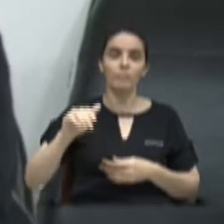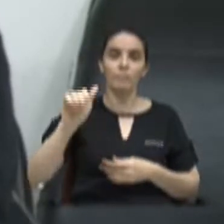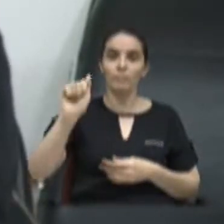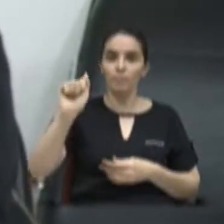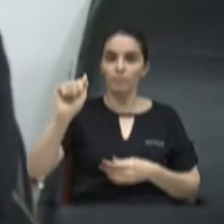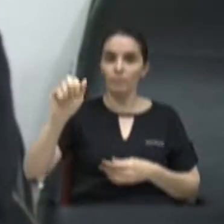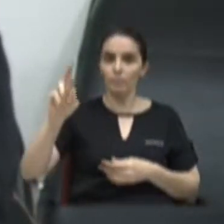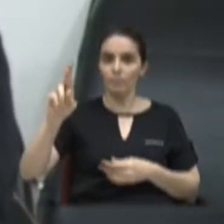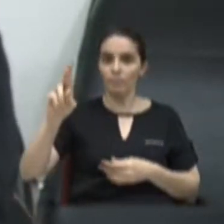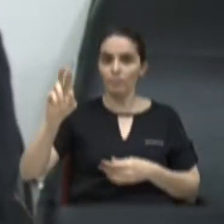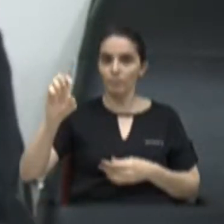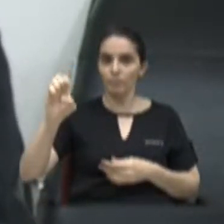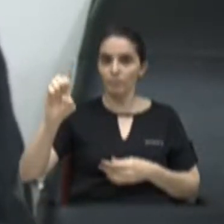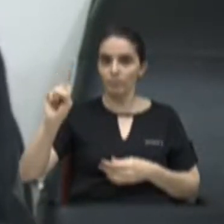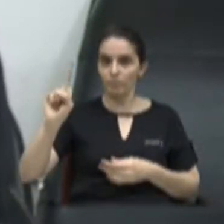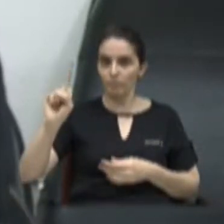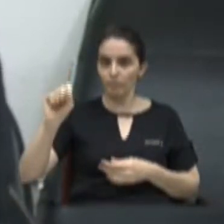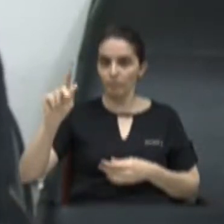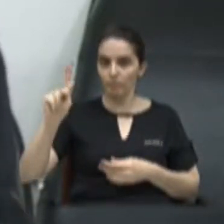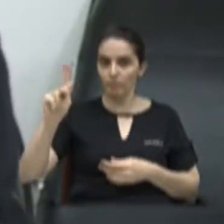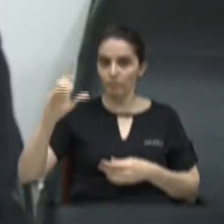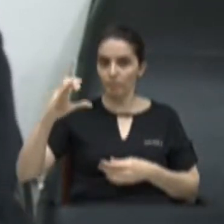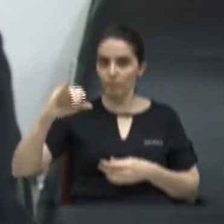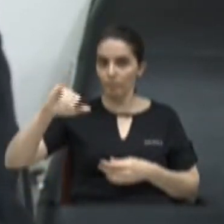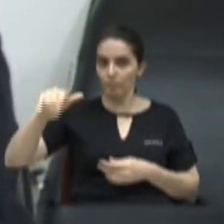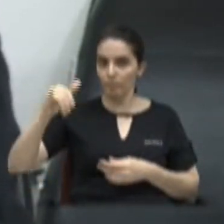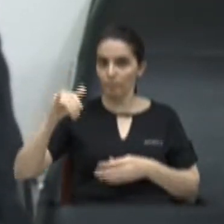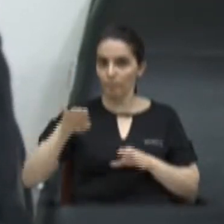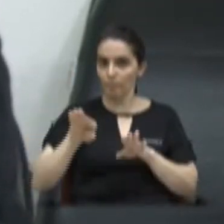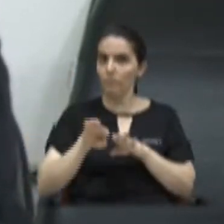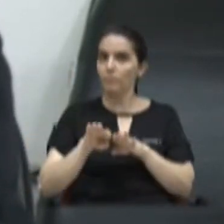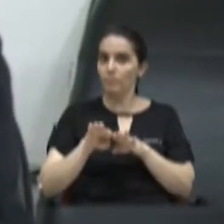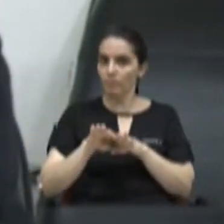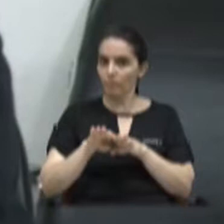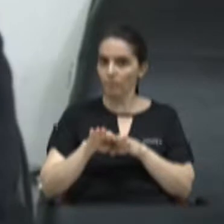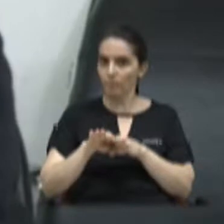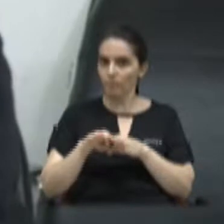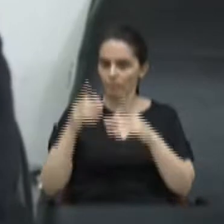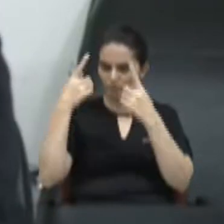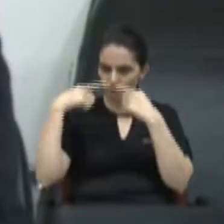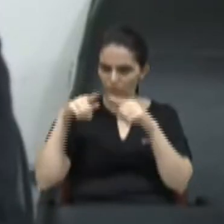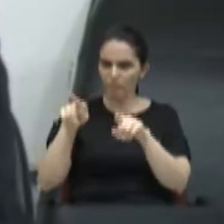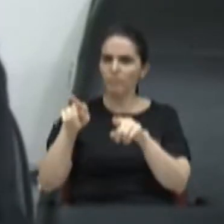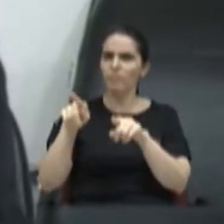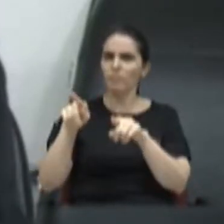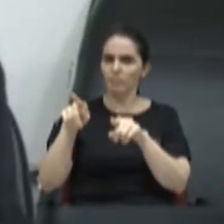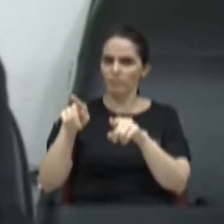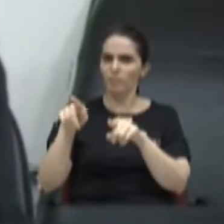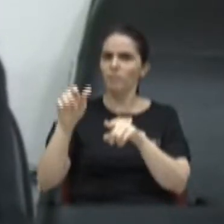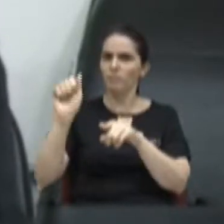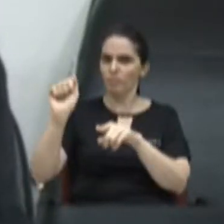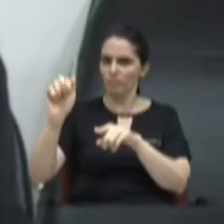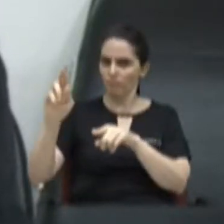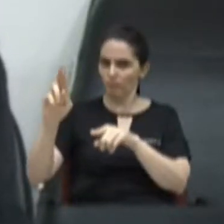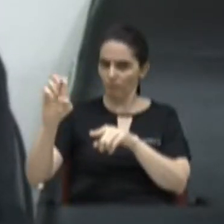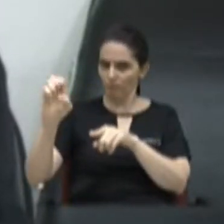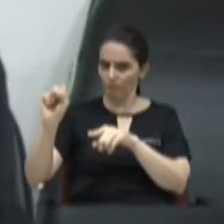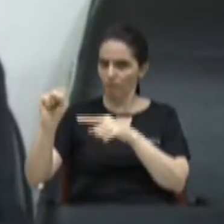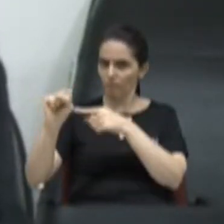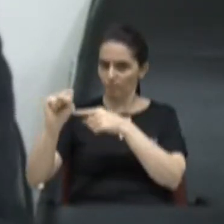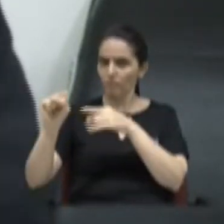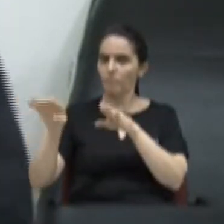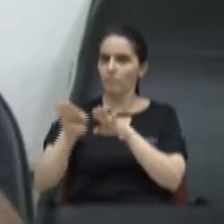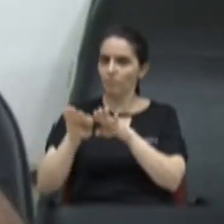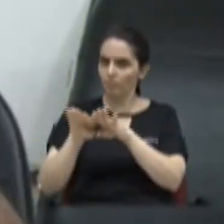Ares PCJ. Mas aqui também quero fazer um repúdio, né, a essa mesma agência